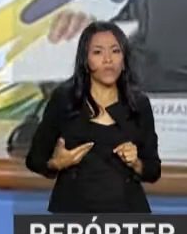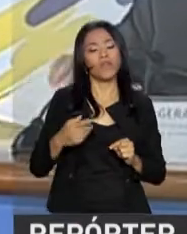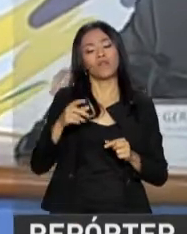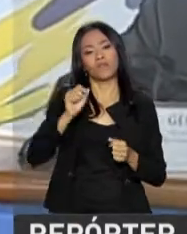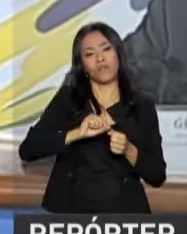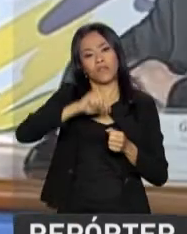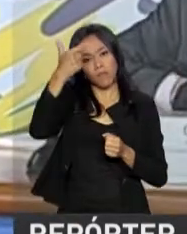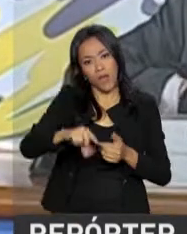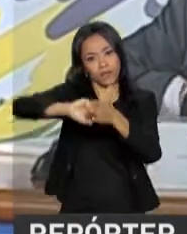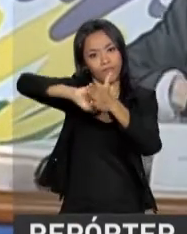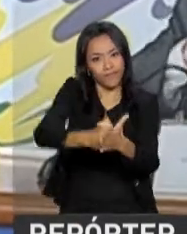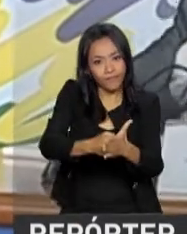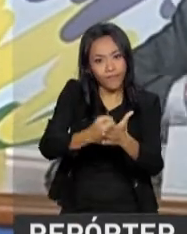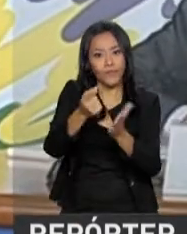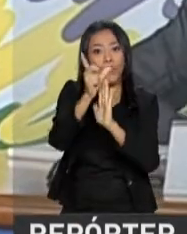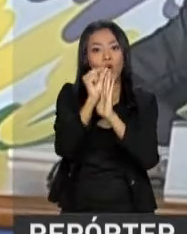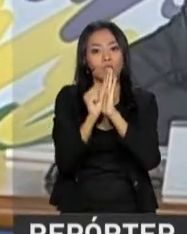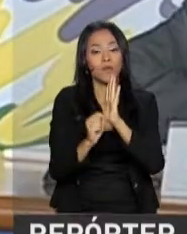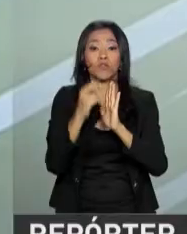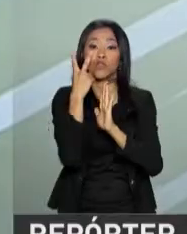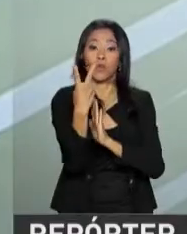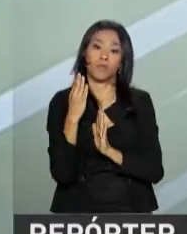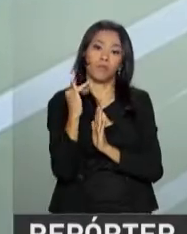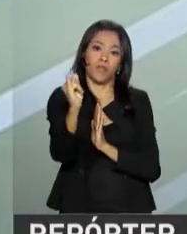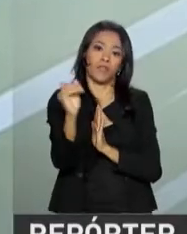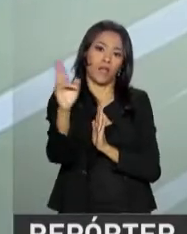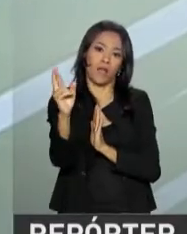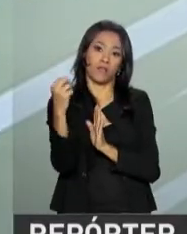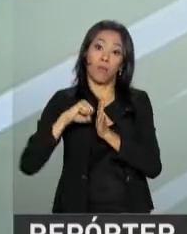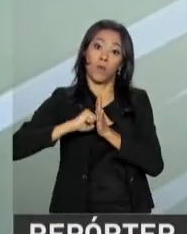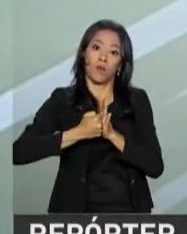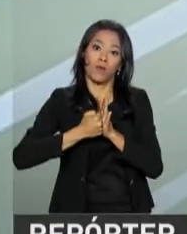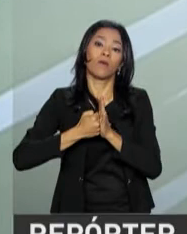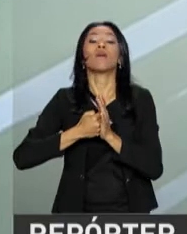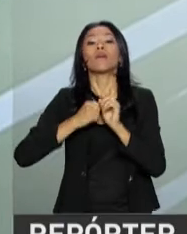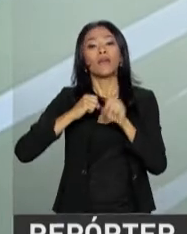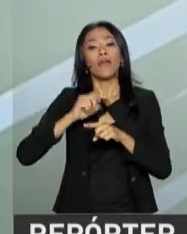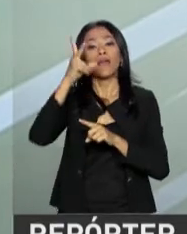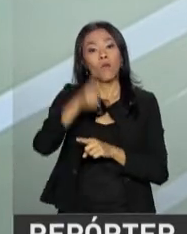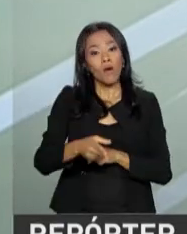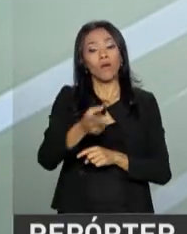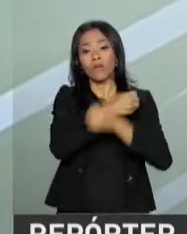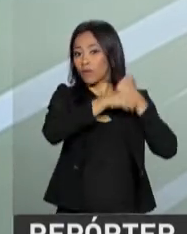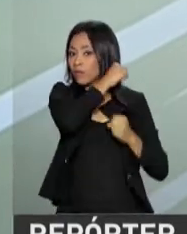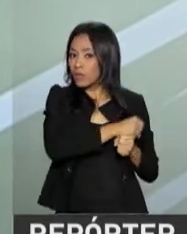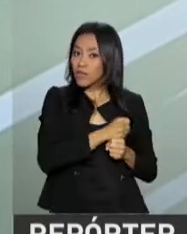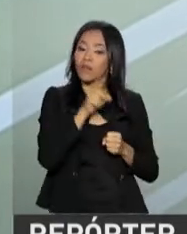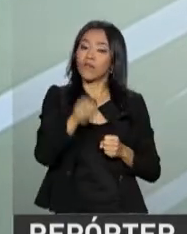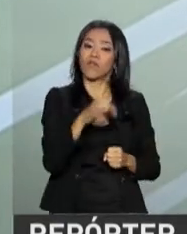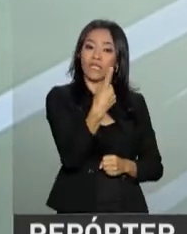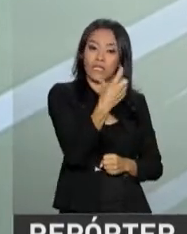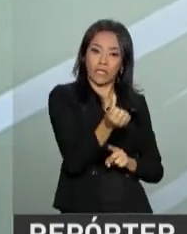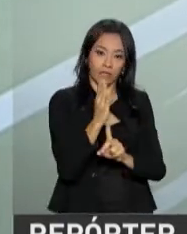no orçamento deste ano, de 2 bilhões de reais, que se soma ao valor bloqueado no mês passado, que foi de